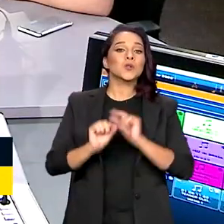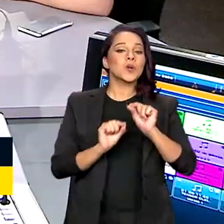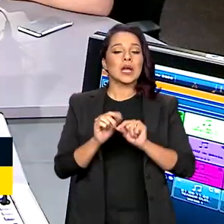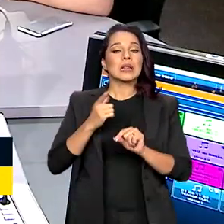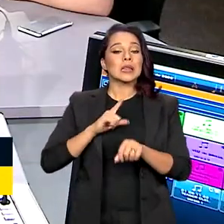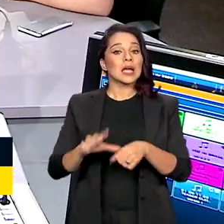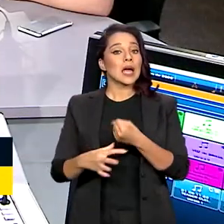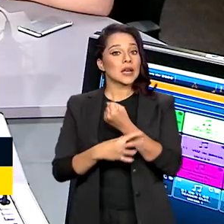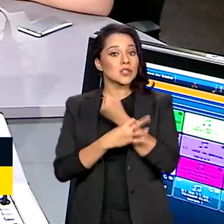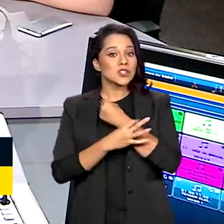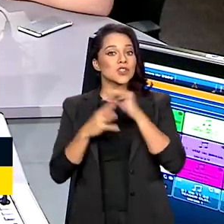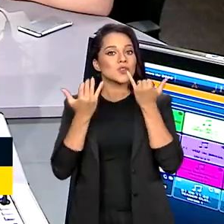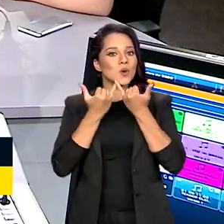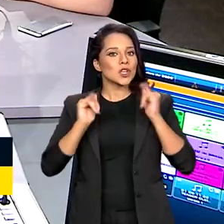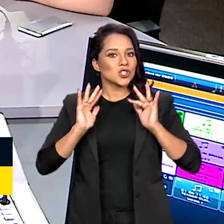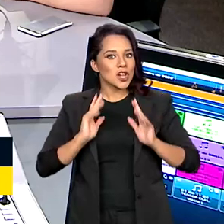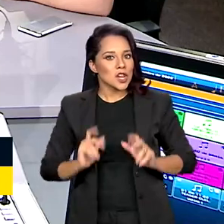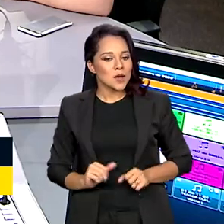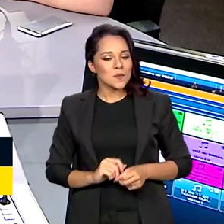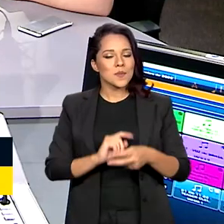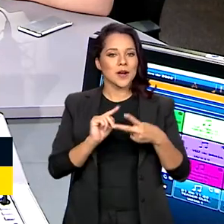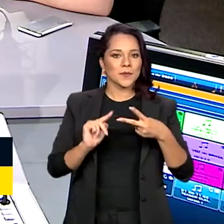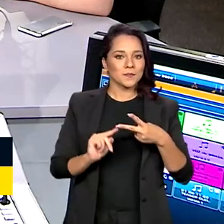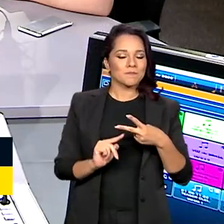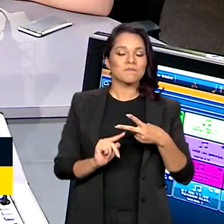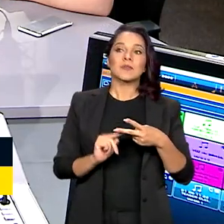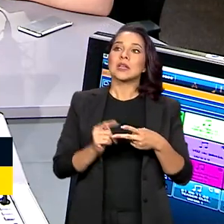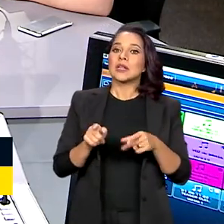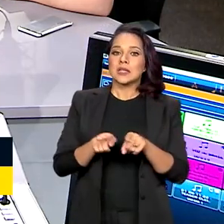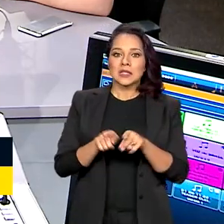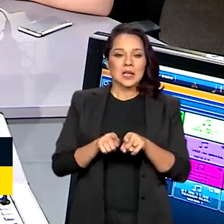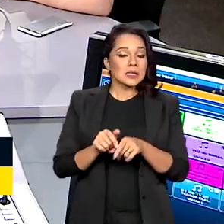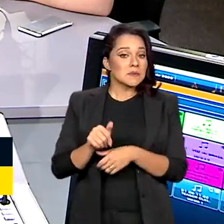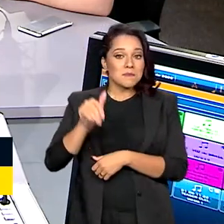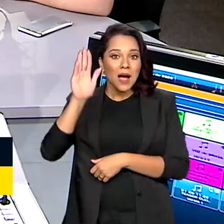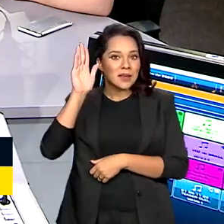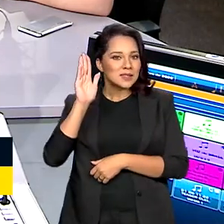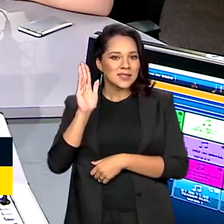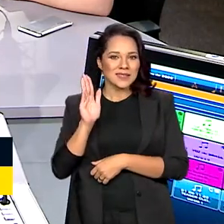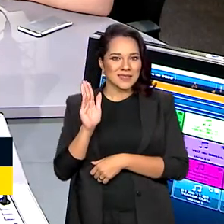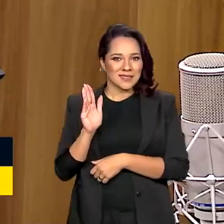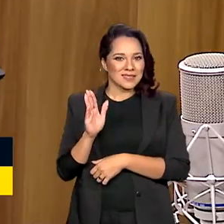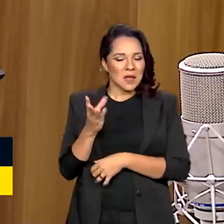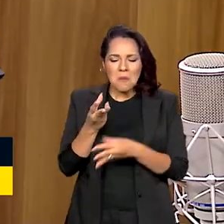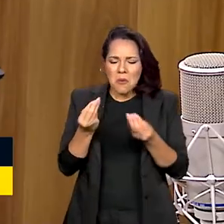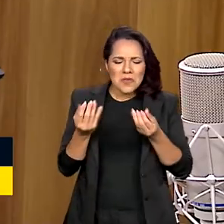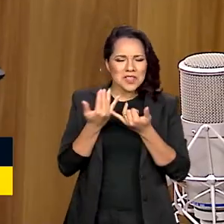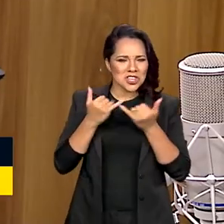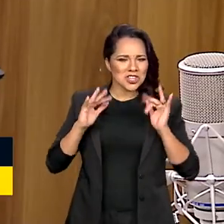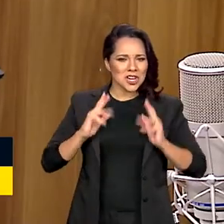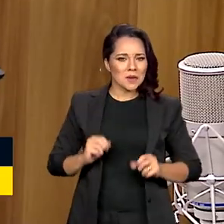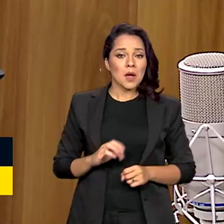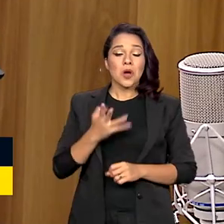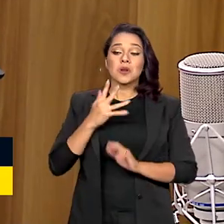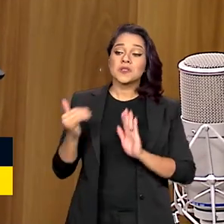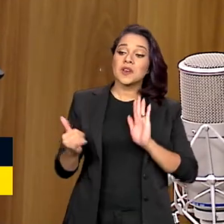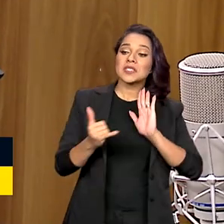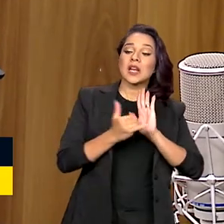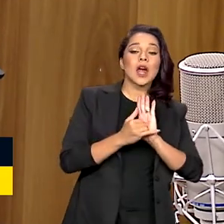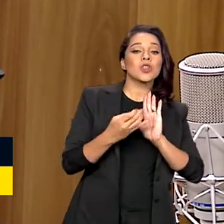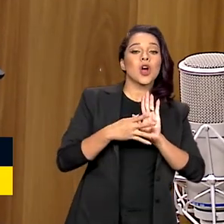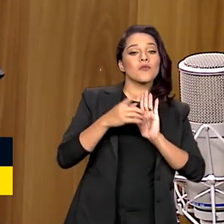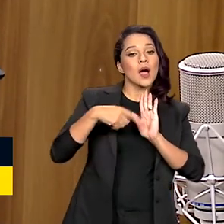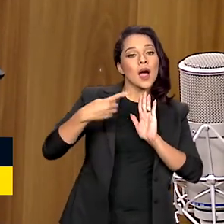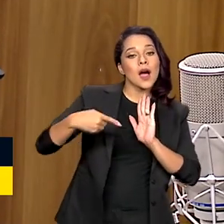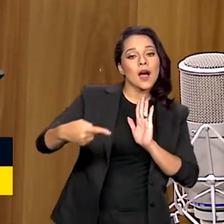ter garantia de uma energia limpa em excesso, excedente. Então, quando você vai instalar sua nova cadeia de